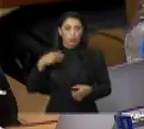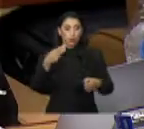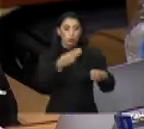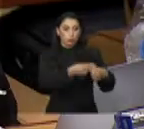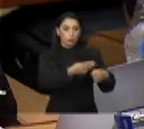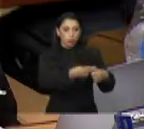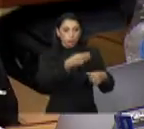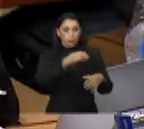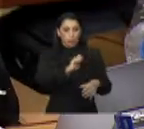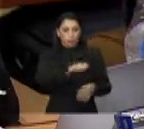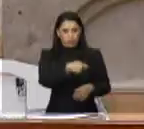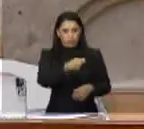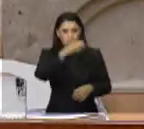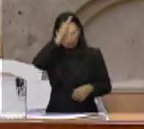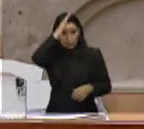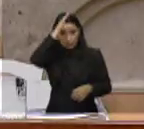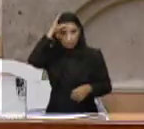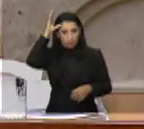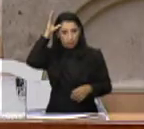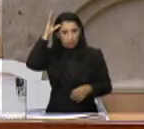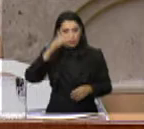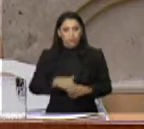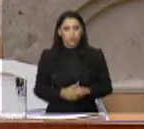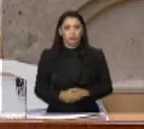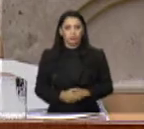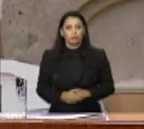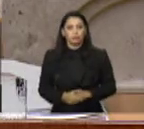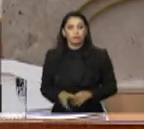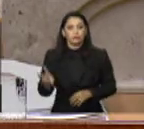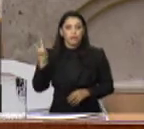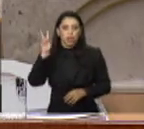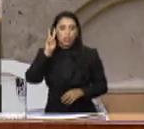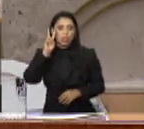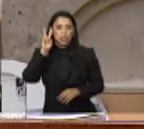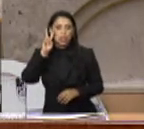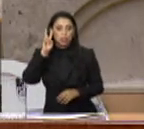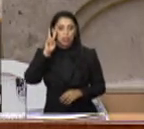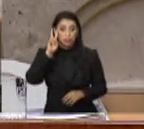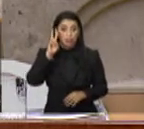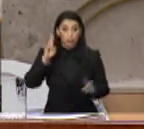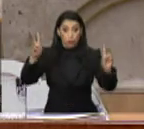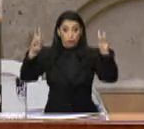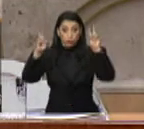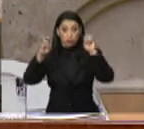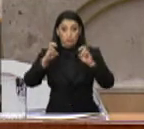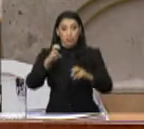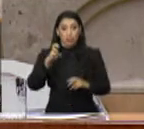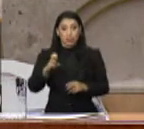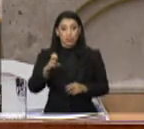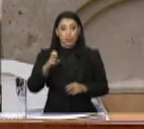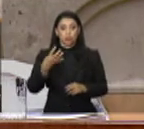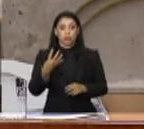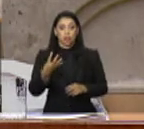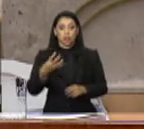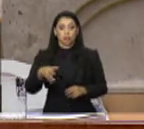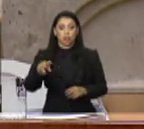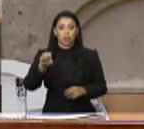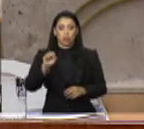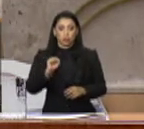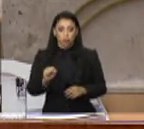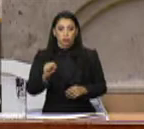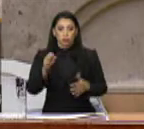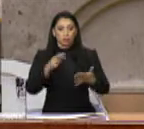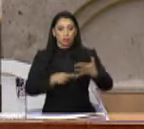esse recurso extraordinário só Relembrando diz com o nosso tema 548 da repercussão geral